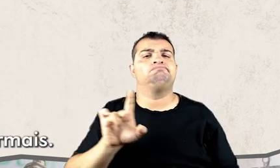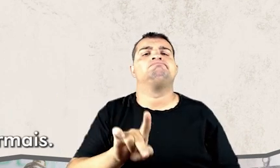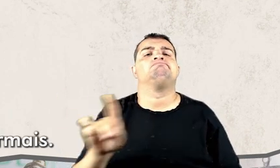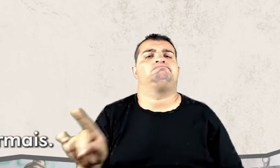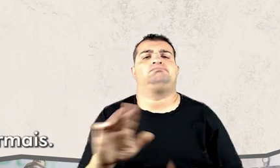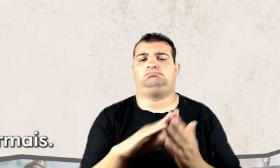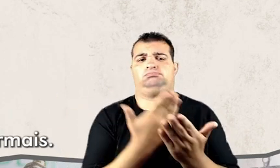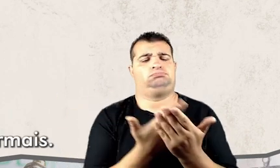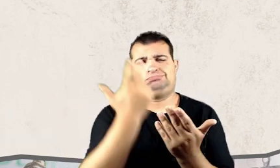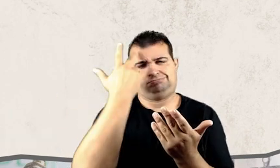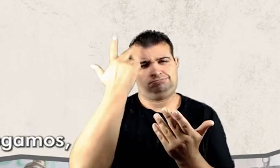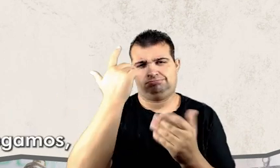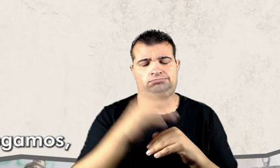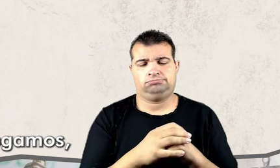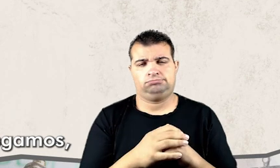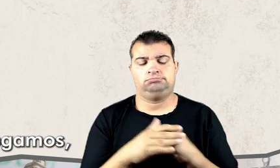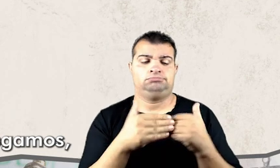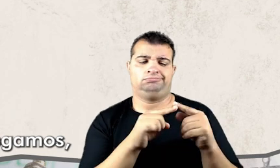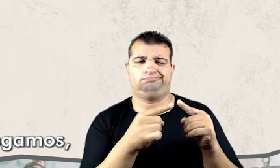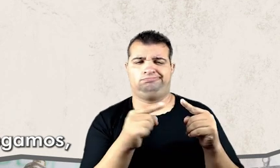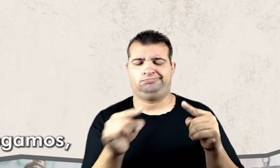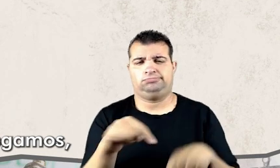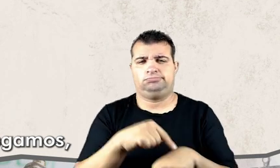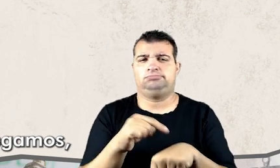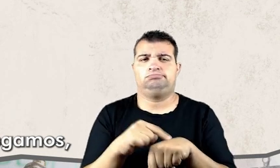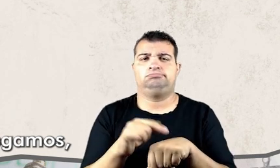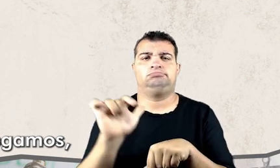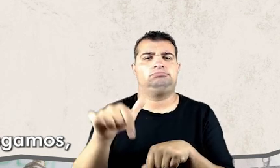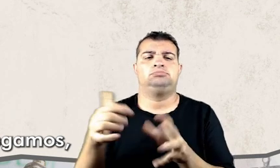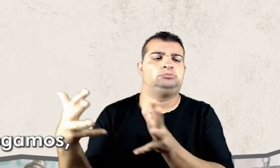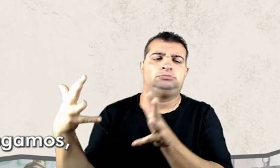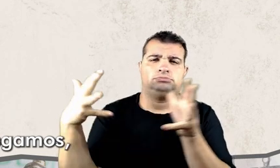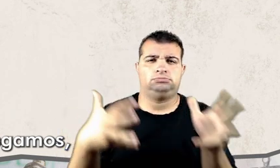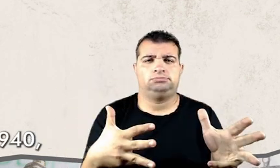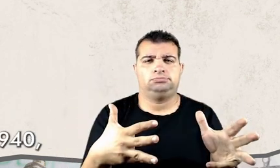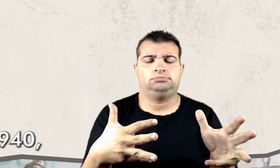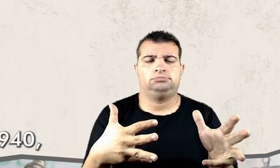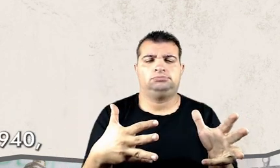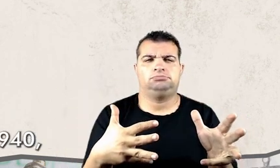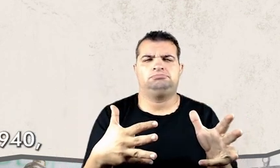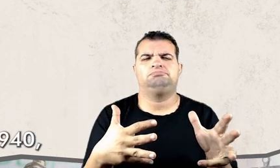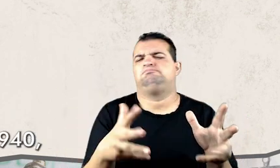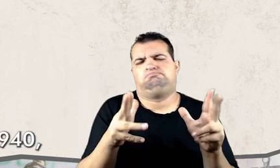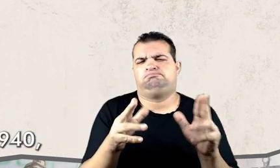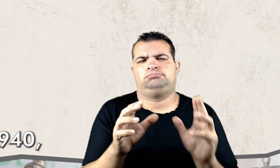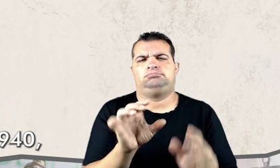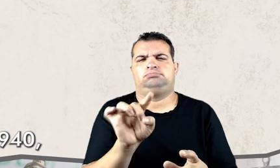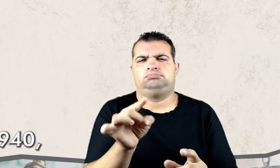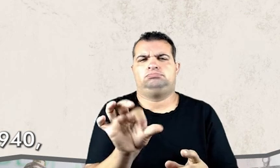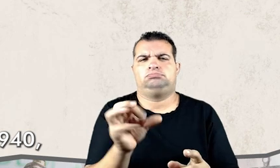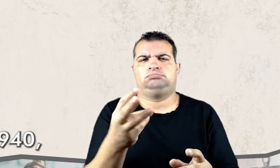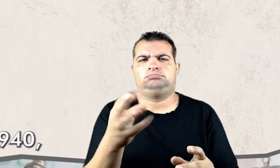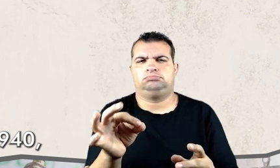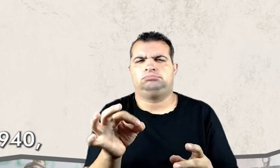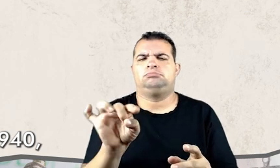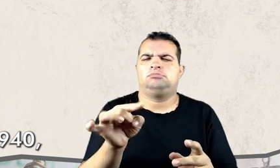professores das escolas normais. E ao longo do tempo, e quando chegamos já mesmo na década